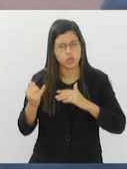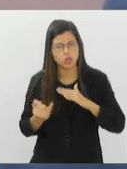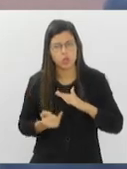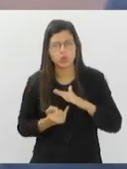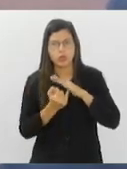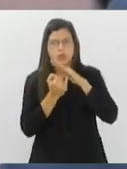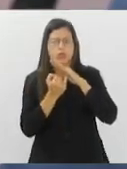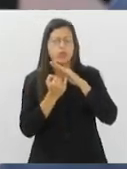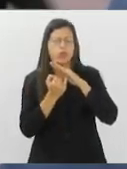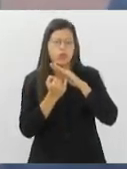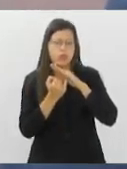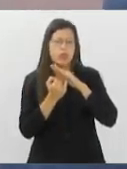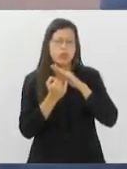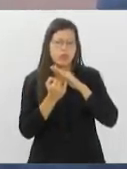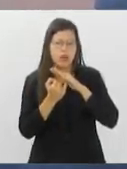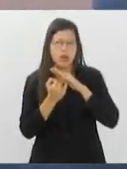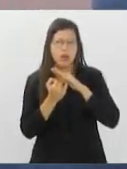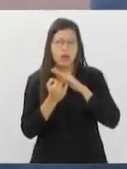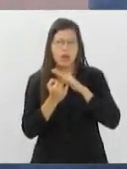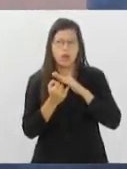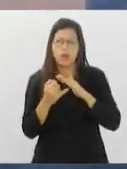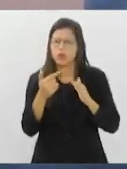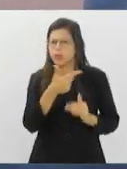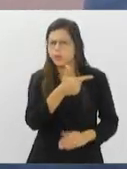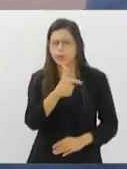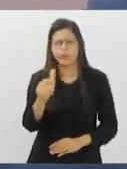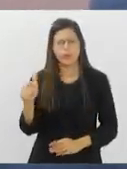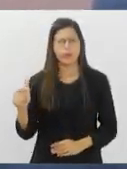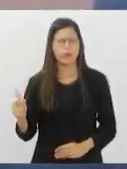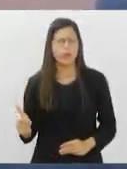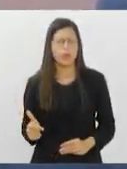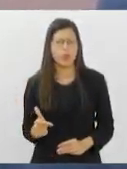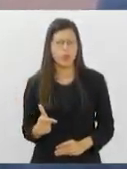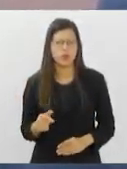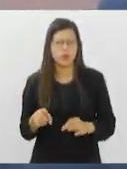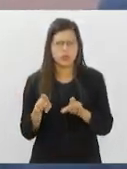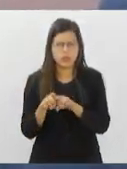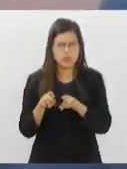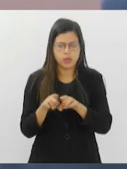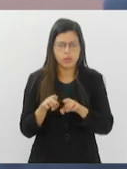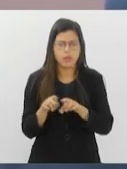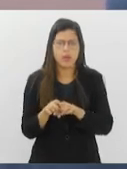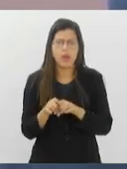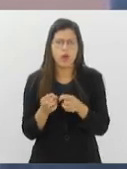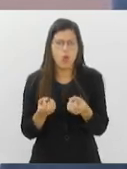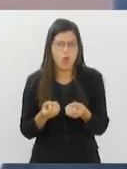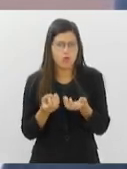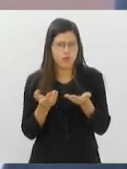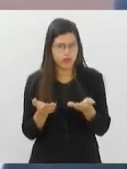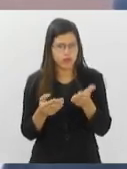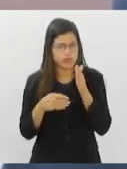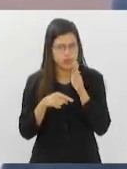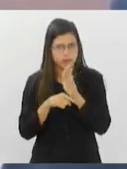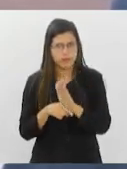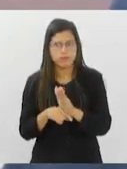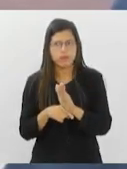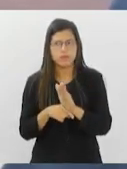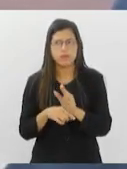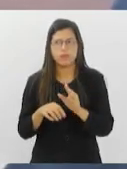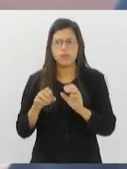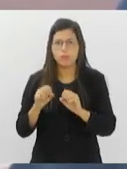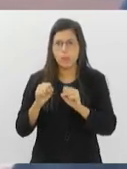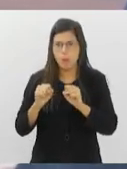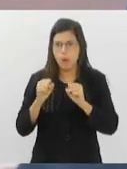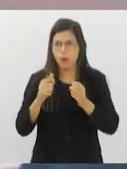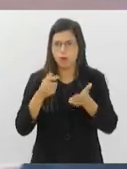sociedades filantrópicas e outras nesse mesmo nicho oferecer. Ela pode até cobrar, desde